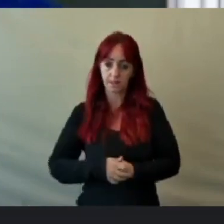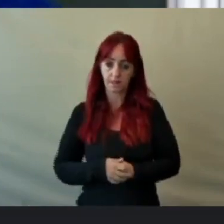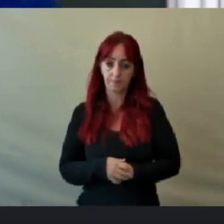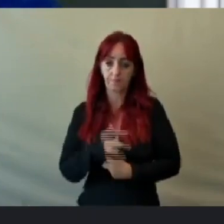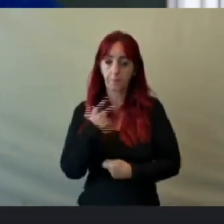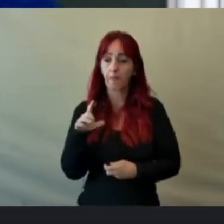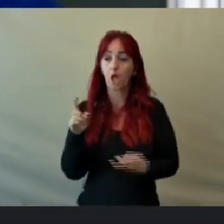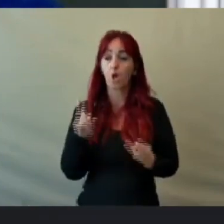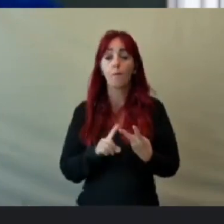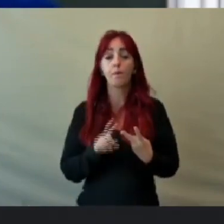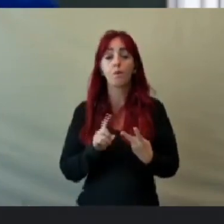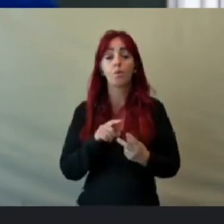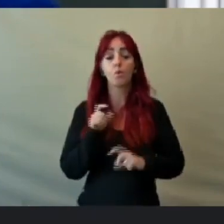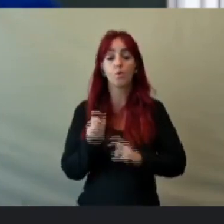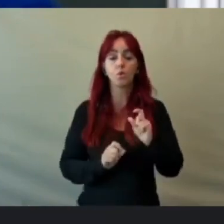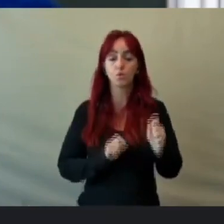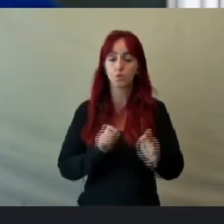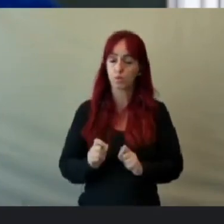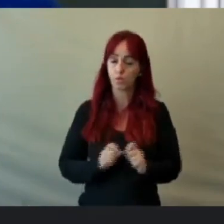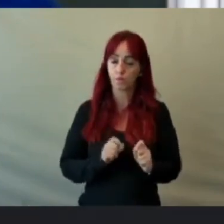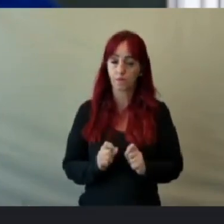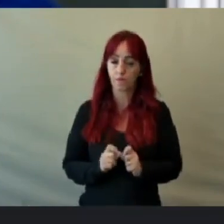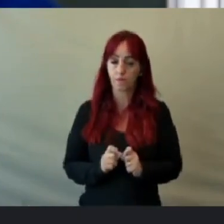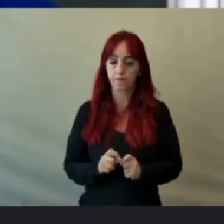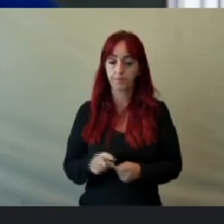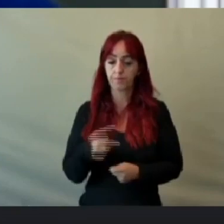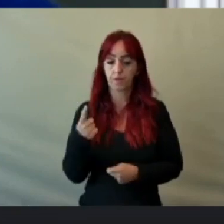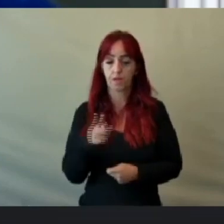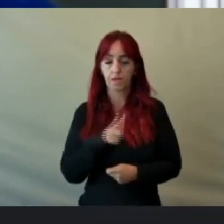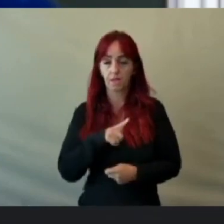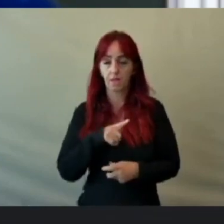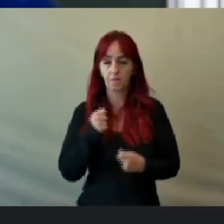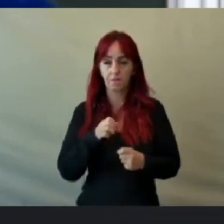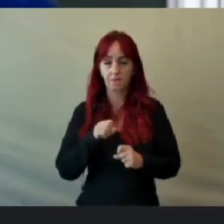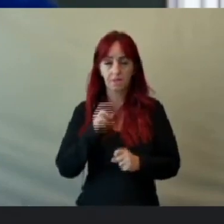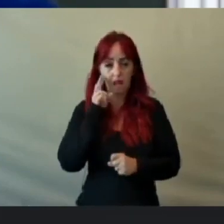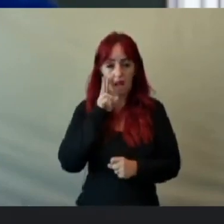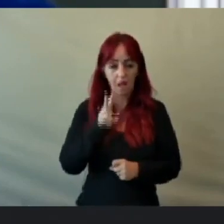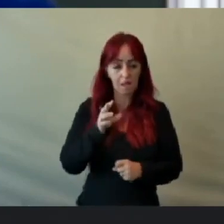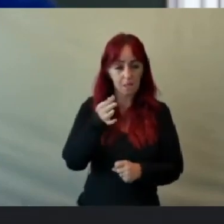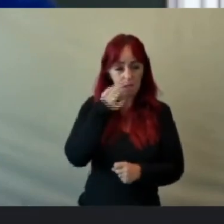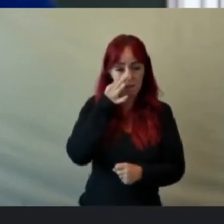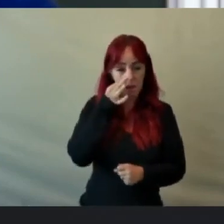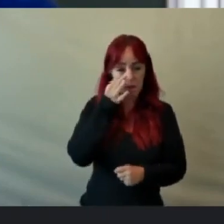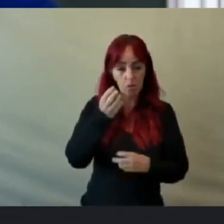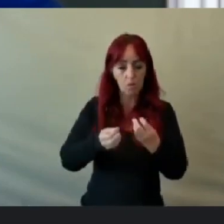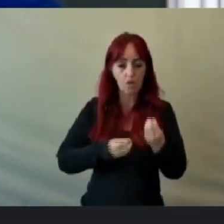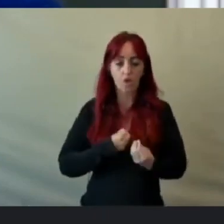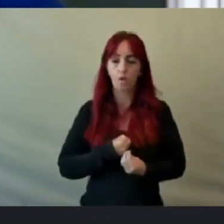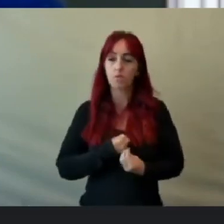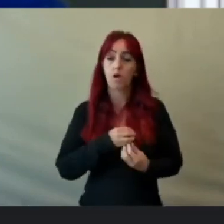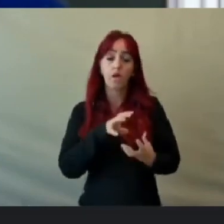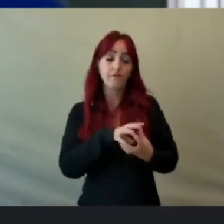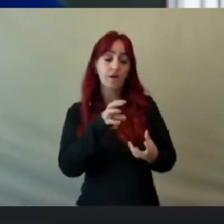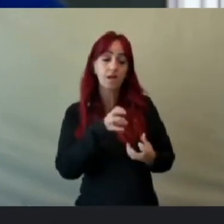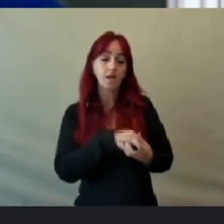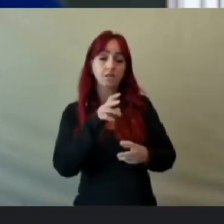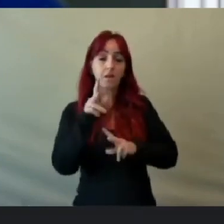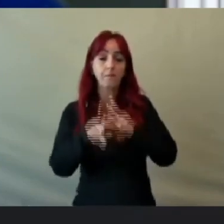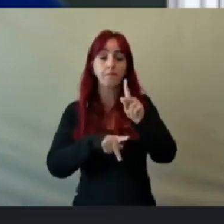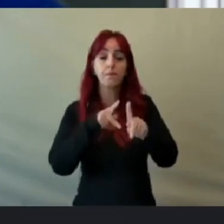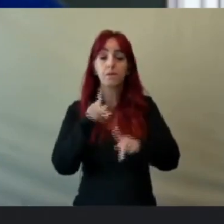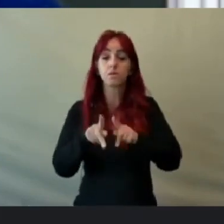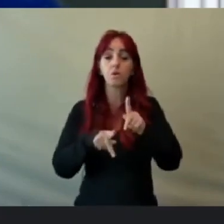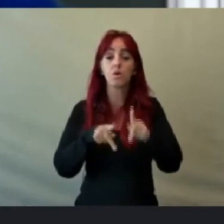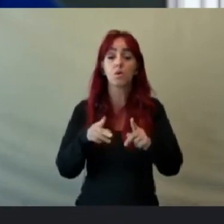vereador e que a gente tem que se debruçar é sobre o envelhecimento da população em situação de rua há mais ou menos